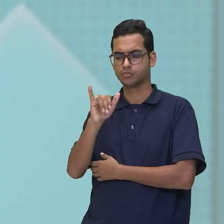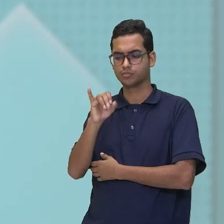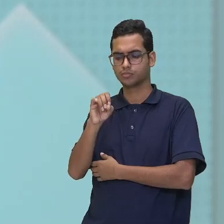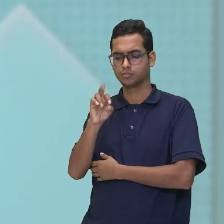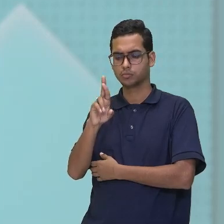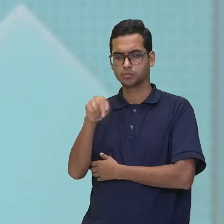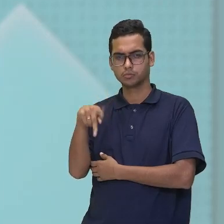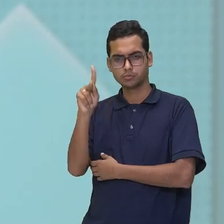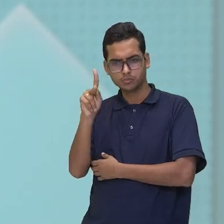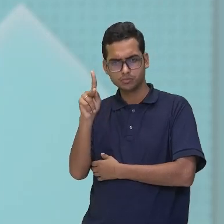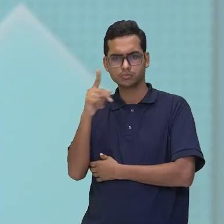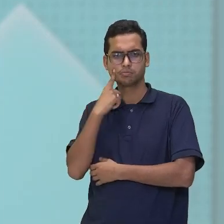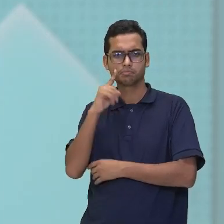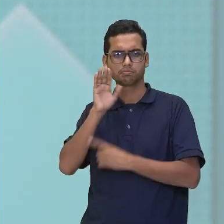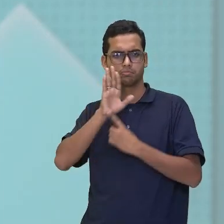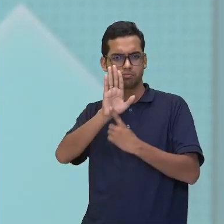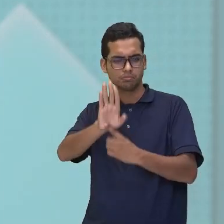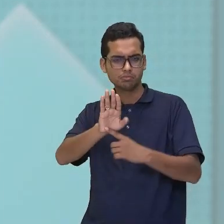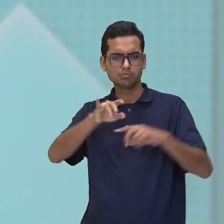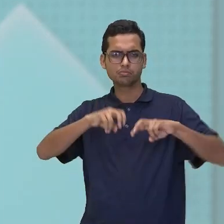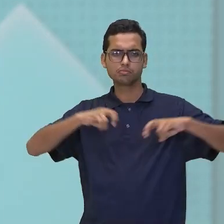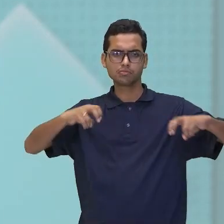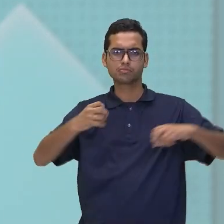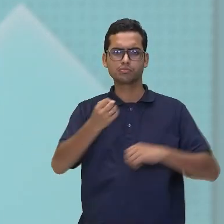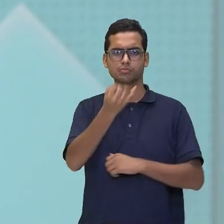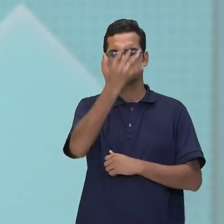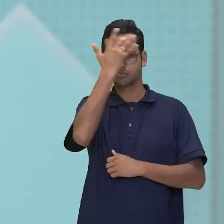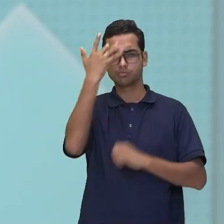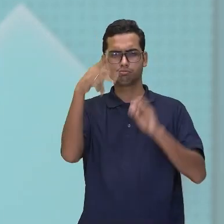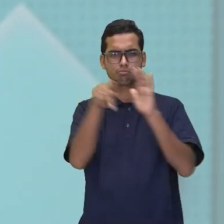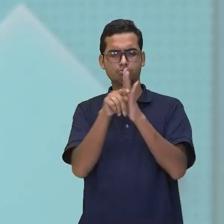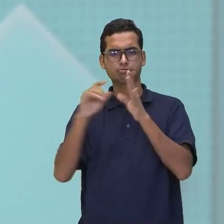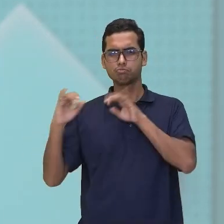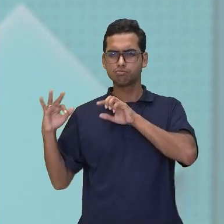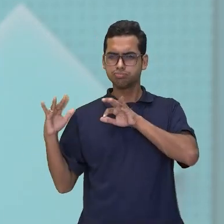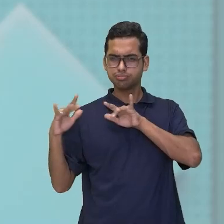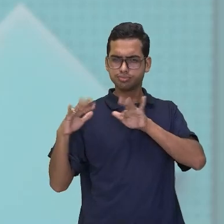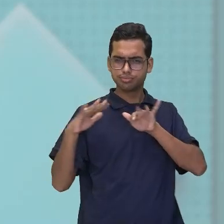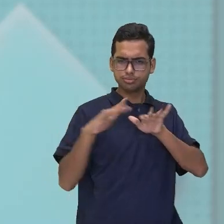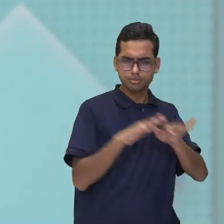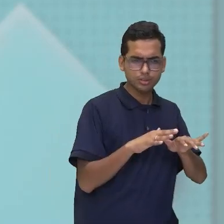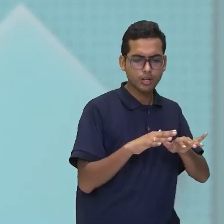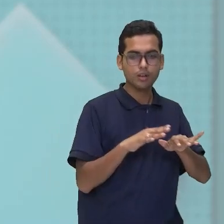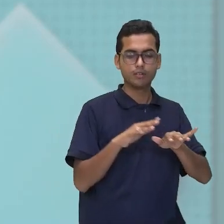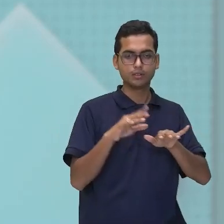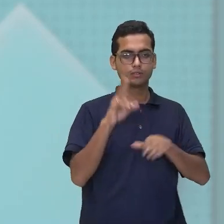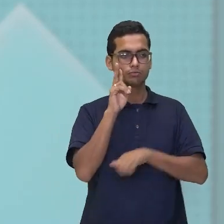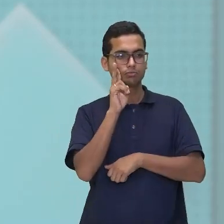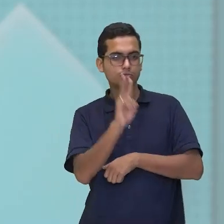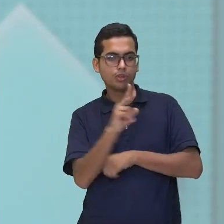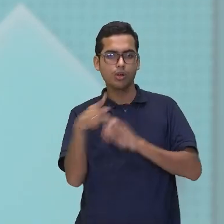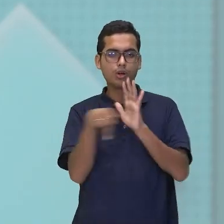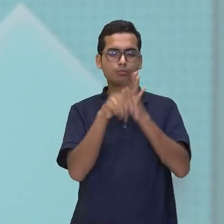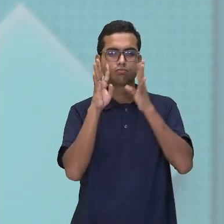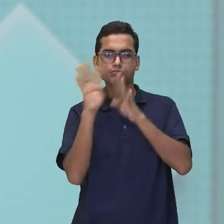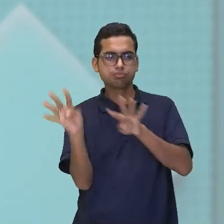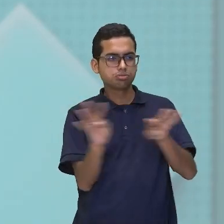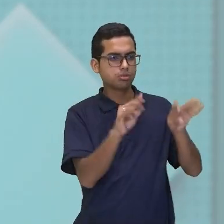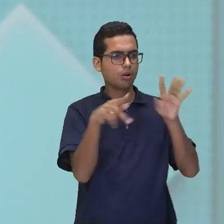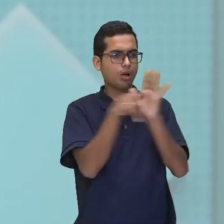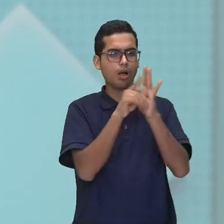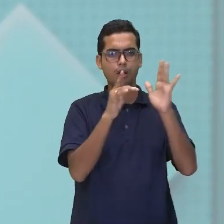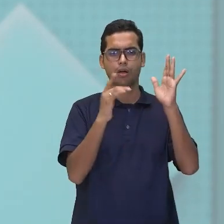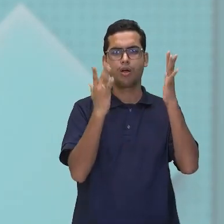teve um grande número de espectadores que foi assistir a essa performance.